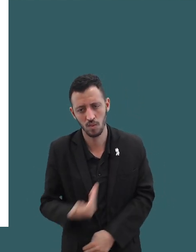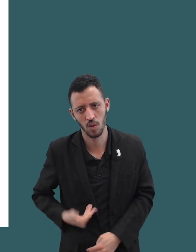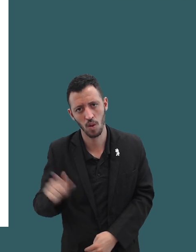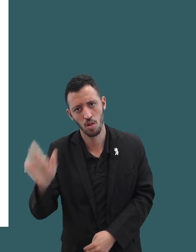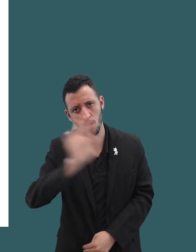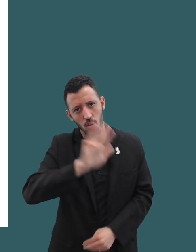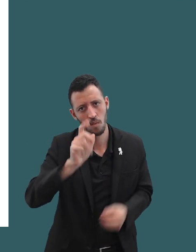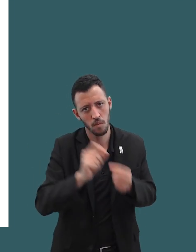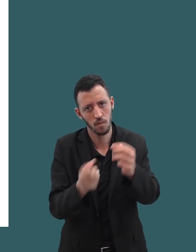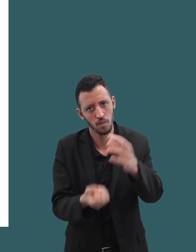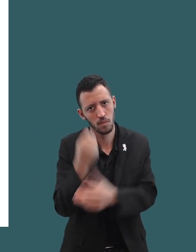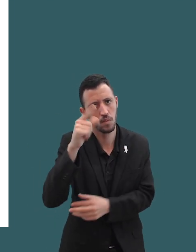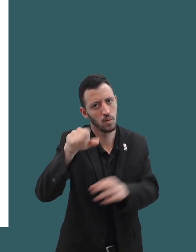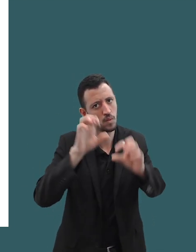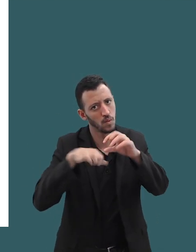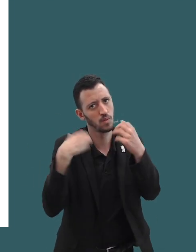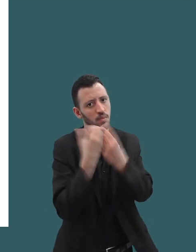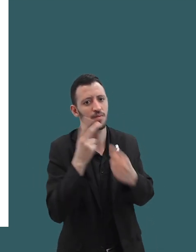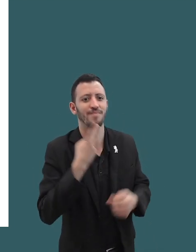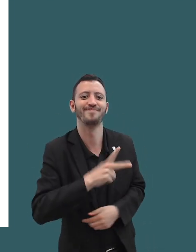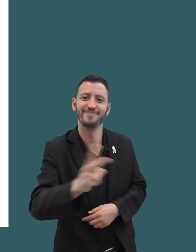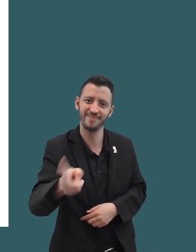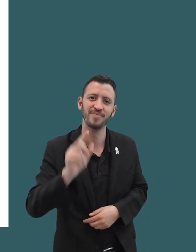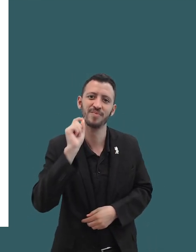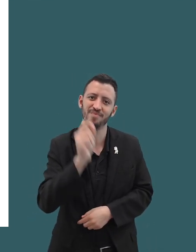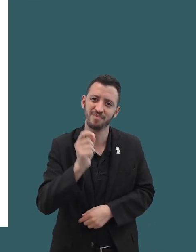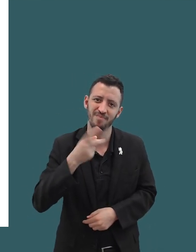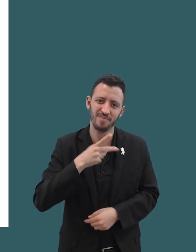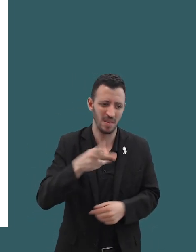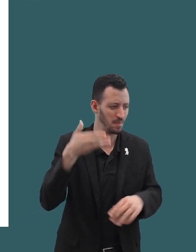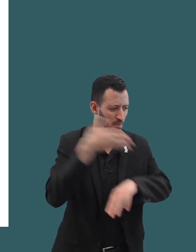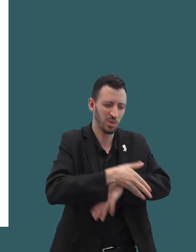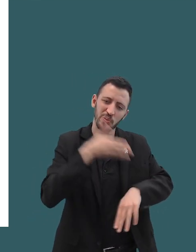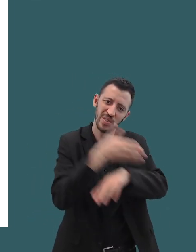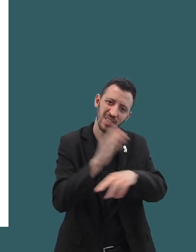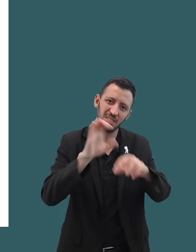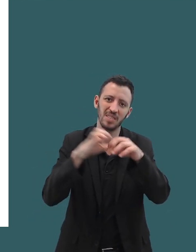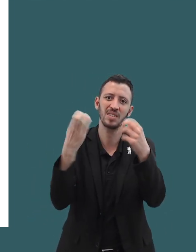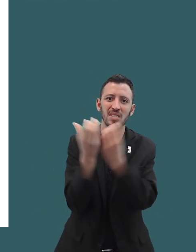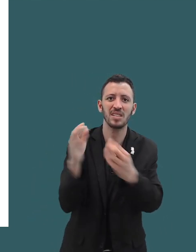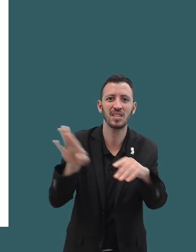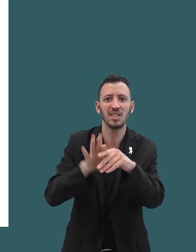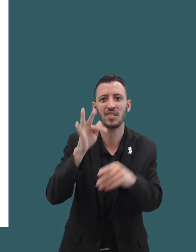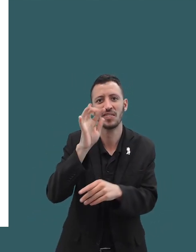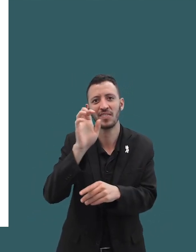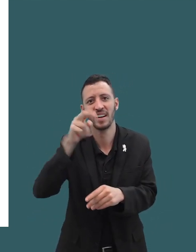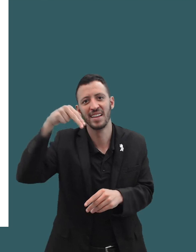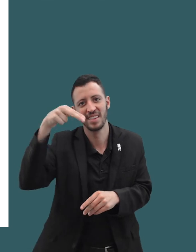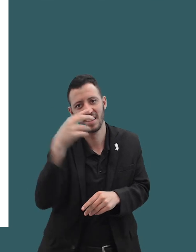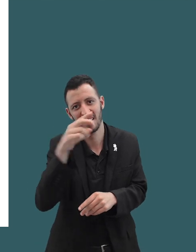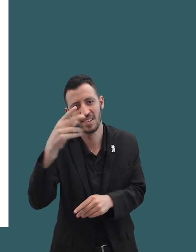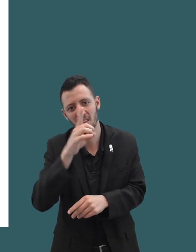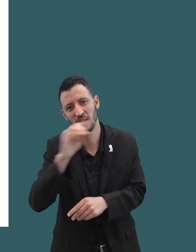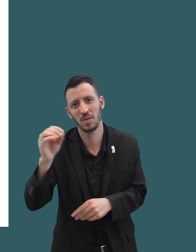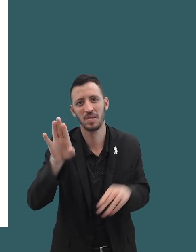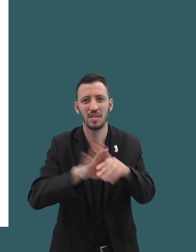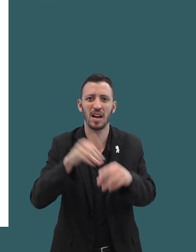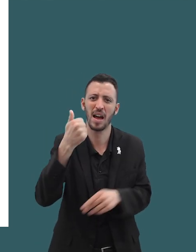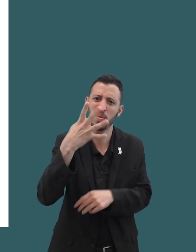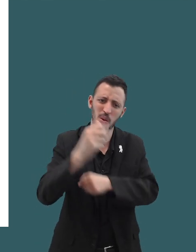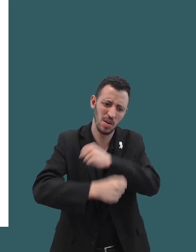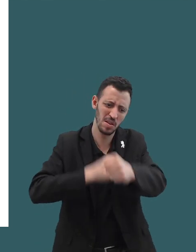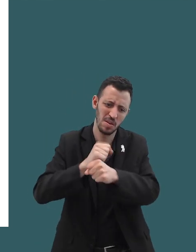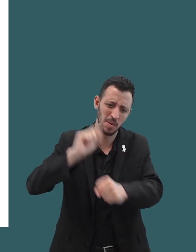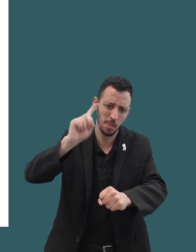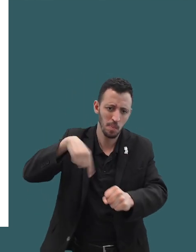quando as conferências, realmente, Lula sempre foi as conferências, o Fernando Henrique começou com o Fernando Henrique. Então, nós temos 14 anos